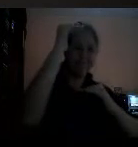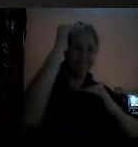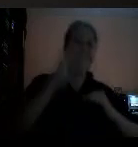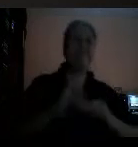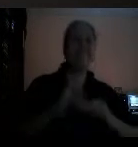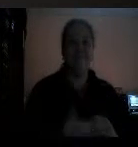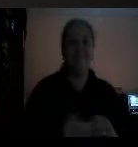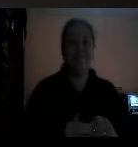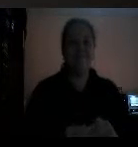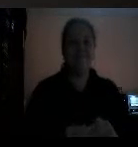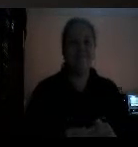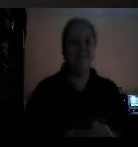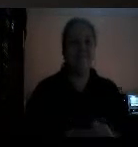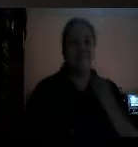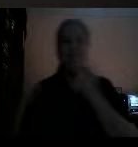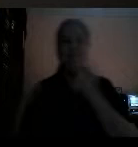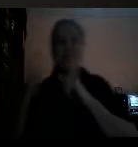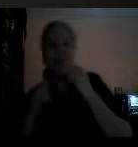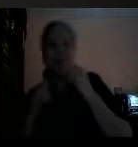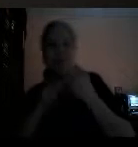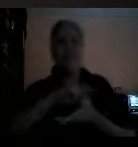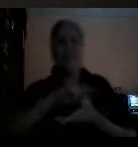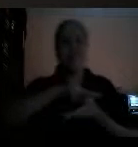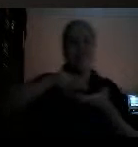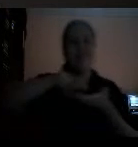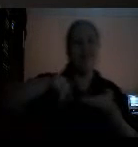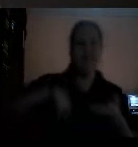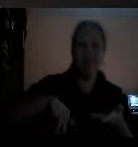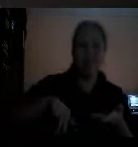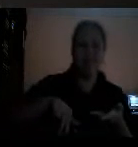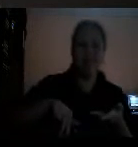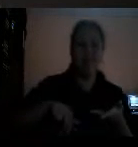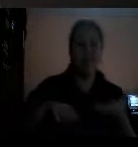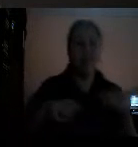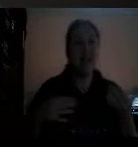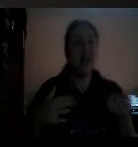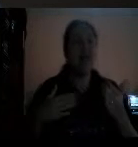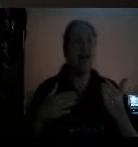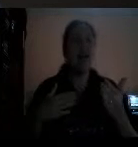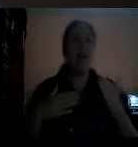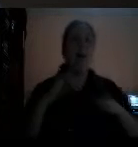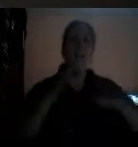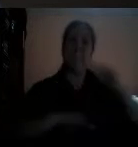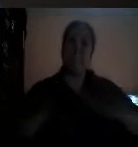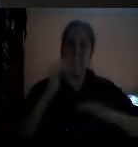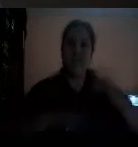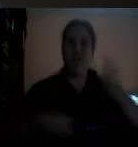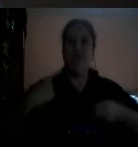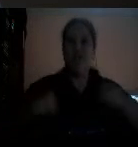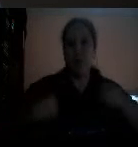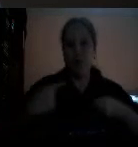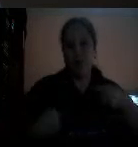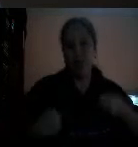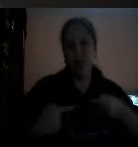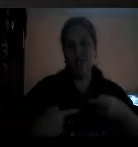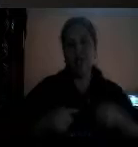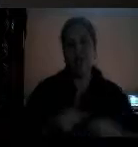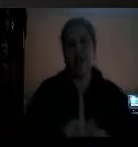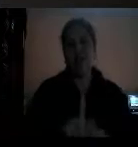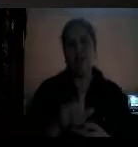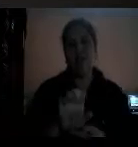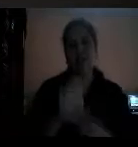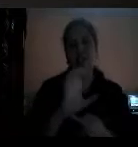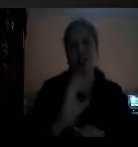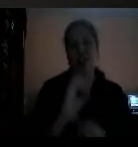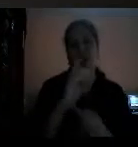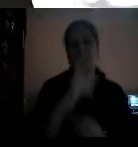aplicação da geografia política. Isso é geopolítica. Agora, bora dar uma olhada nos seus principais